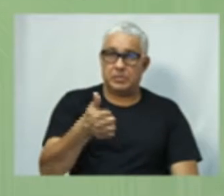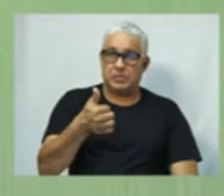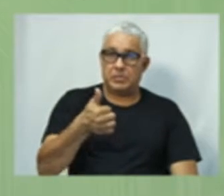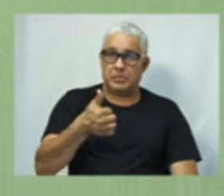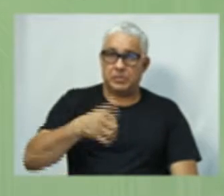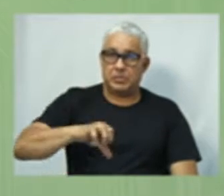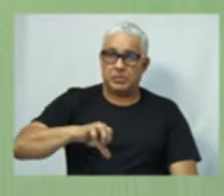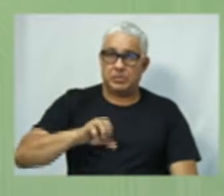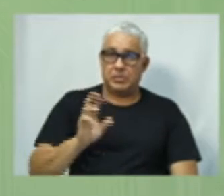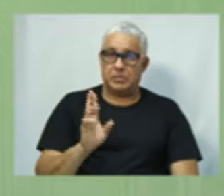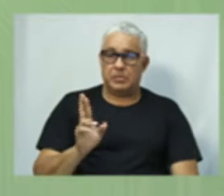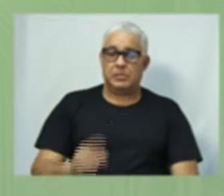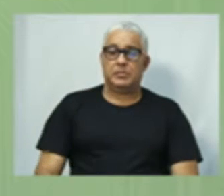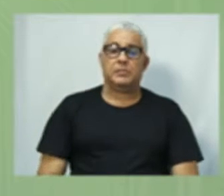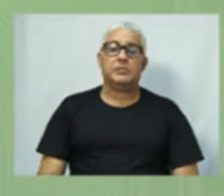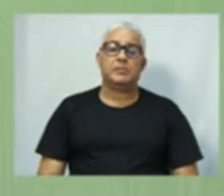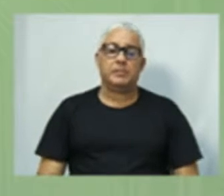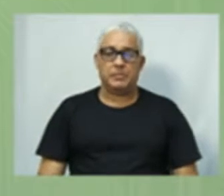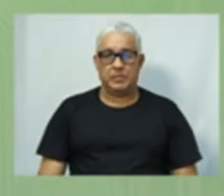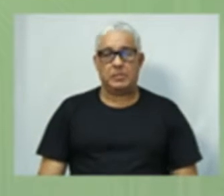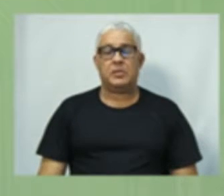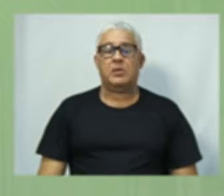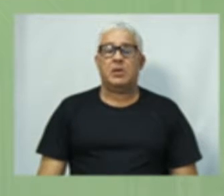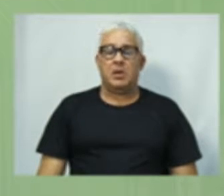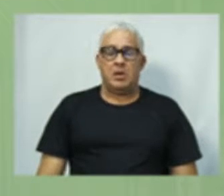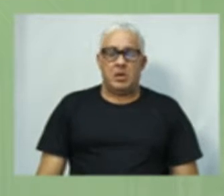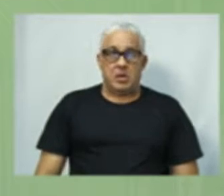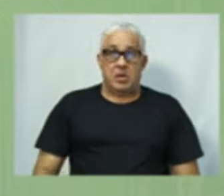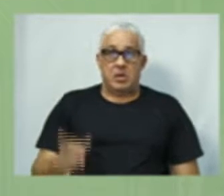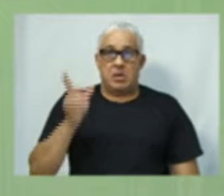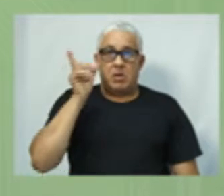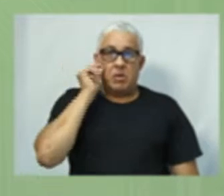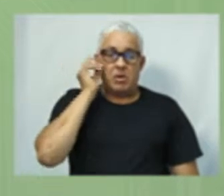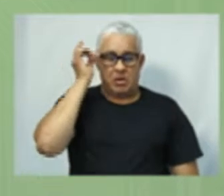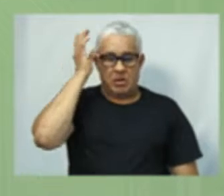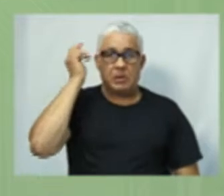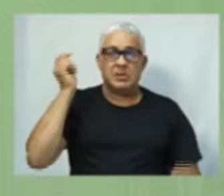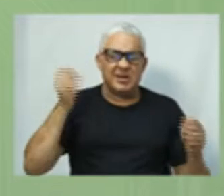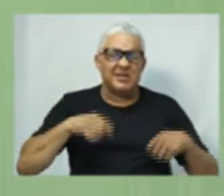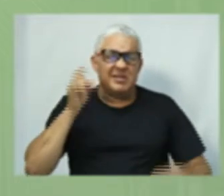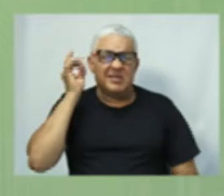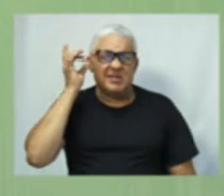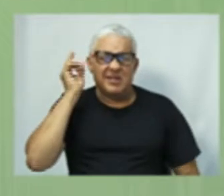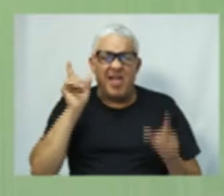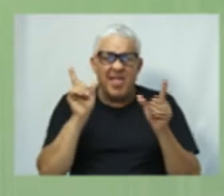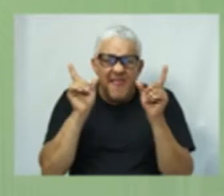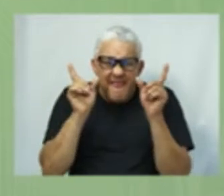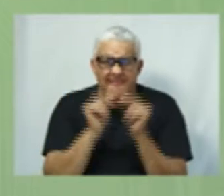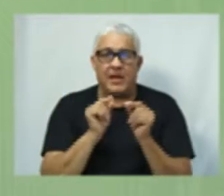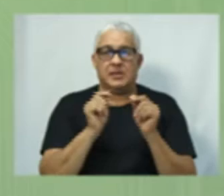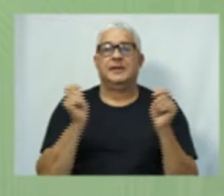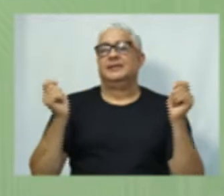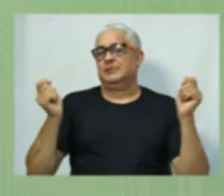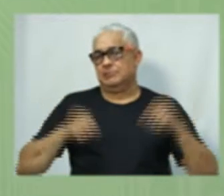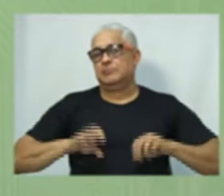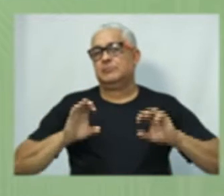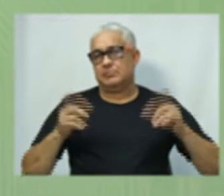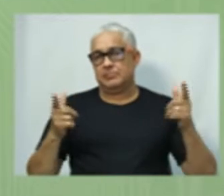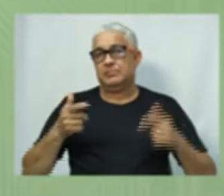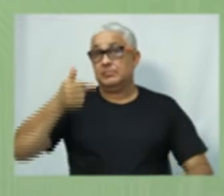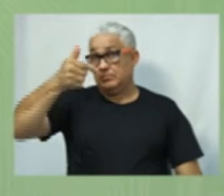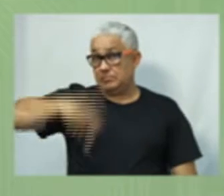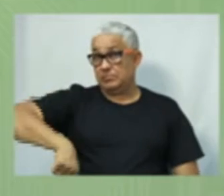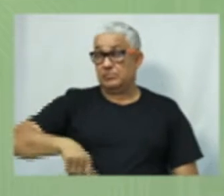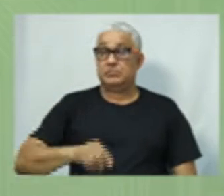2.619. Ufa, ficou mais fácil, professor. Dá para ficar um pouco mais fácil? Lógico. Vamos fazer mais uma vez.